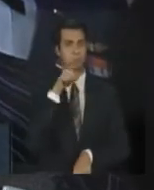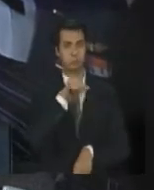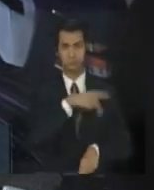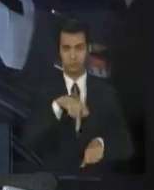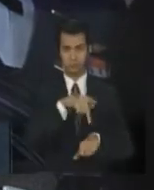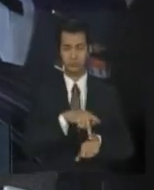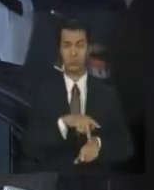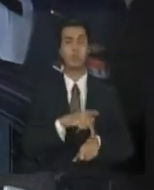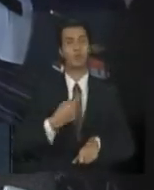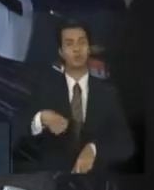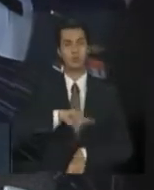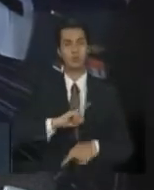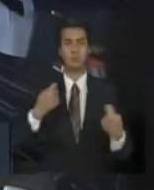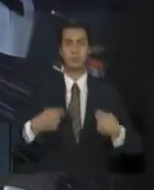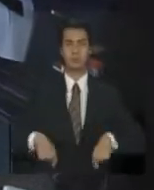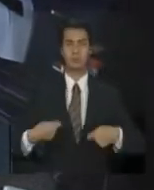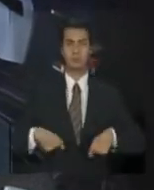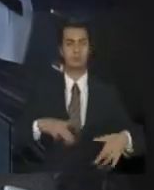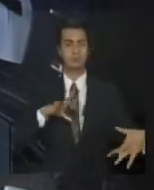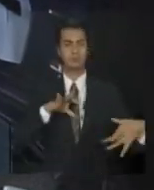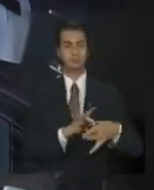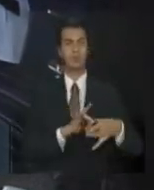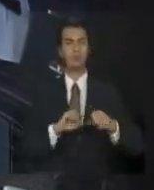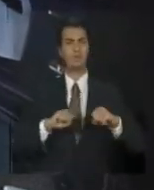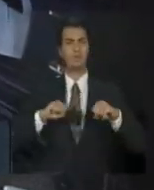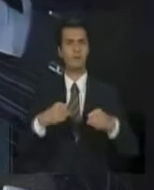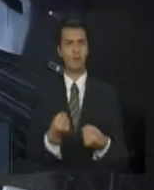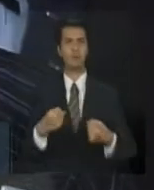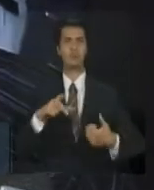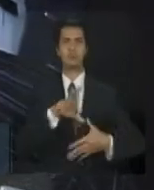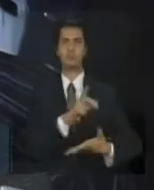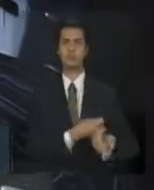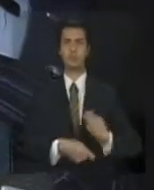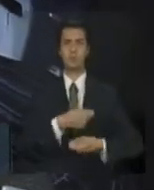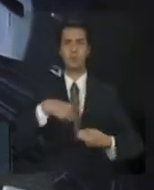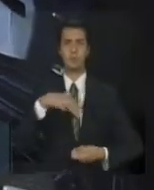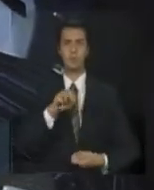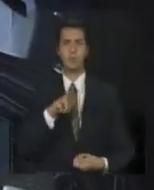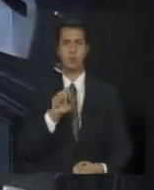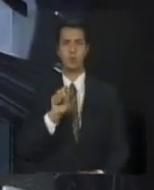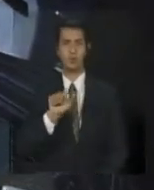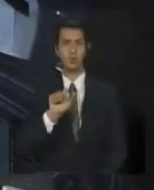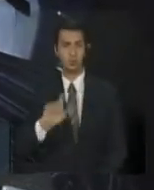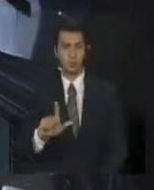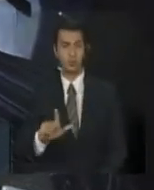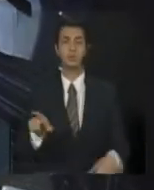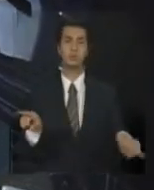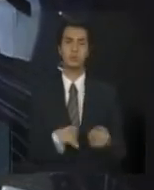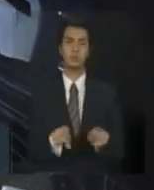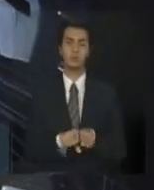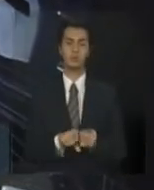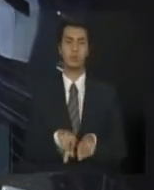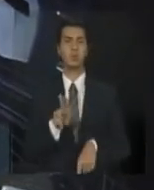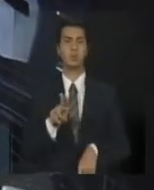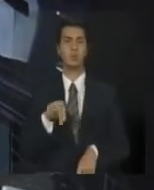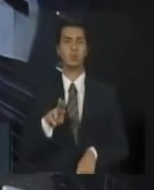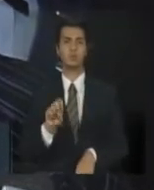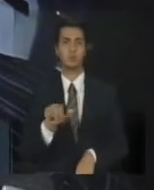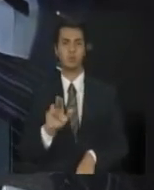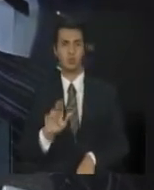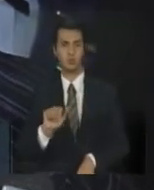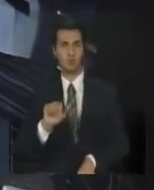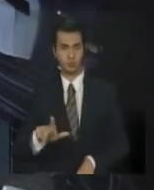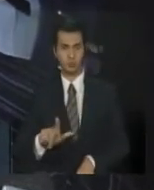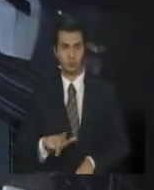Mercosul e de toda essa região da Unasul. E também, né, pelo fato de